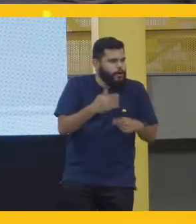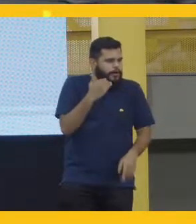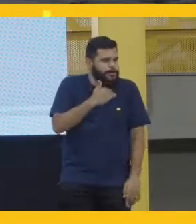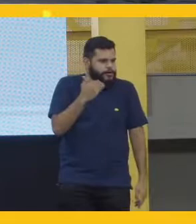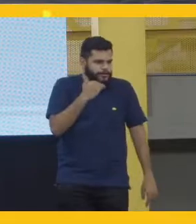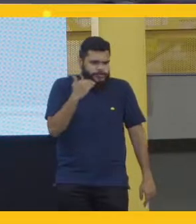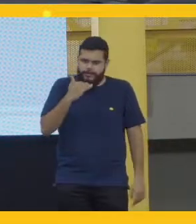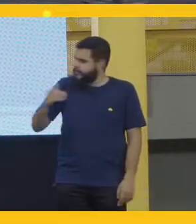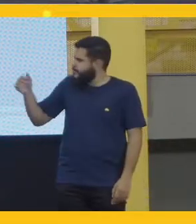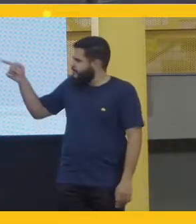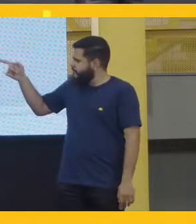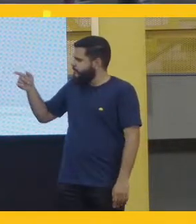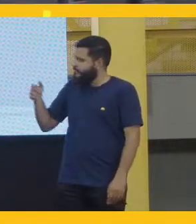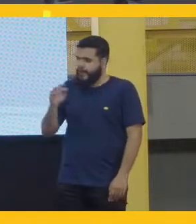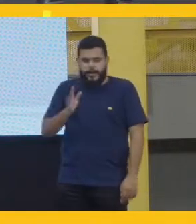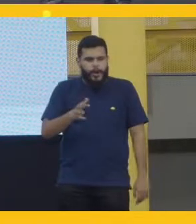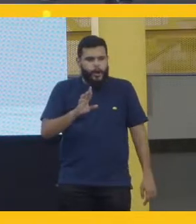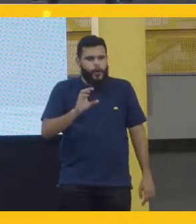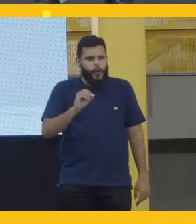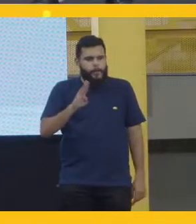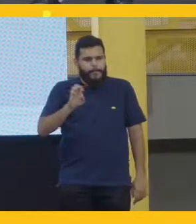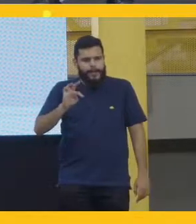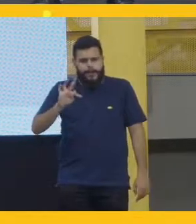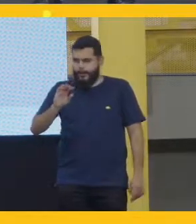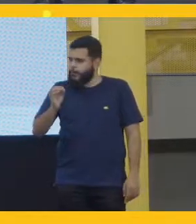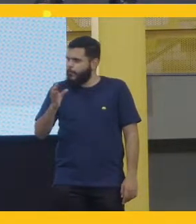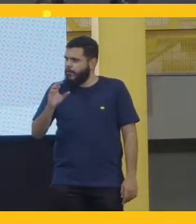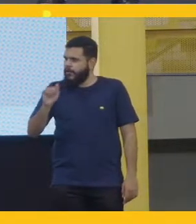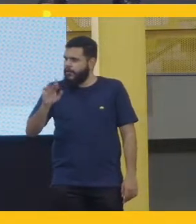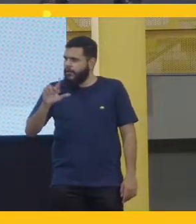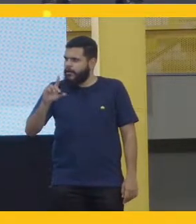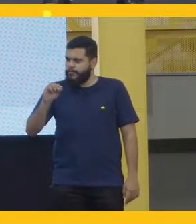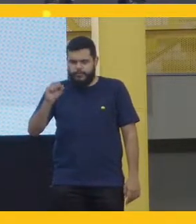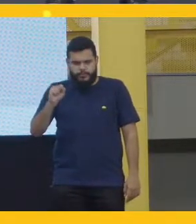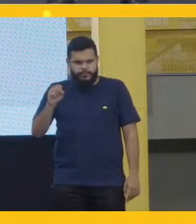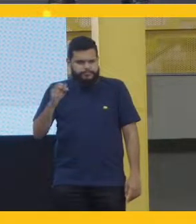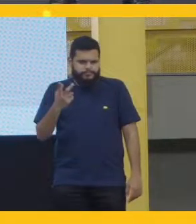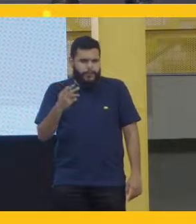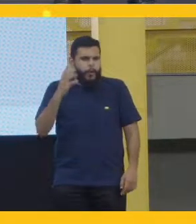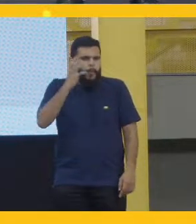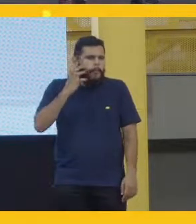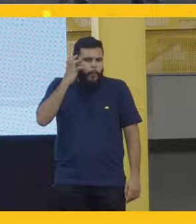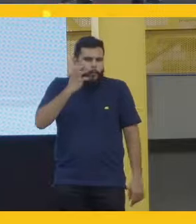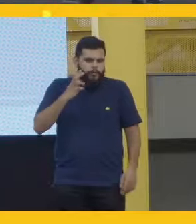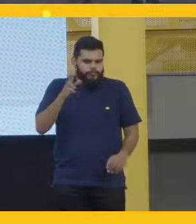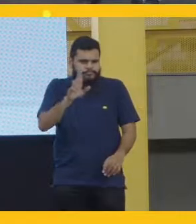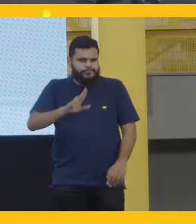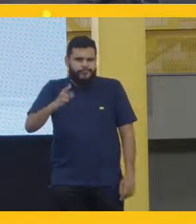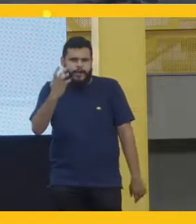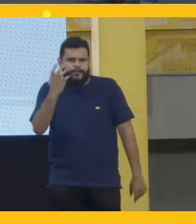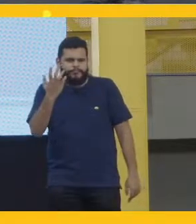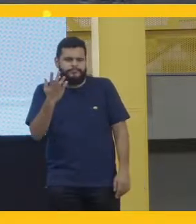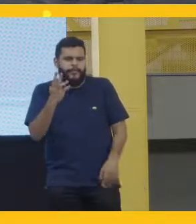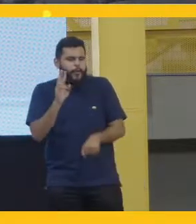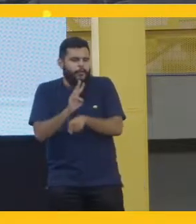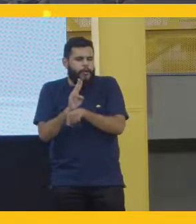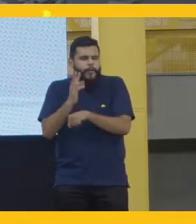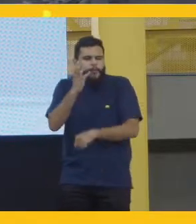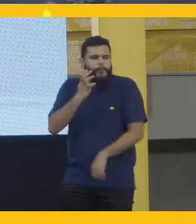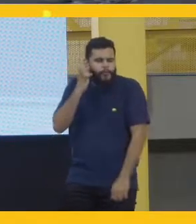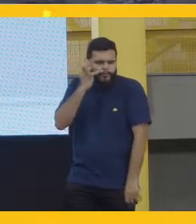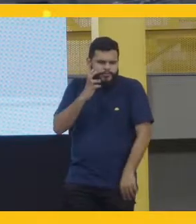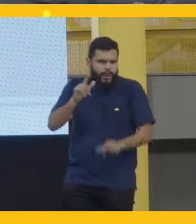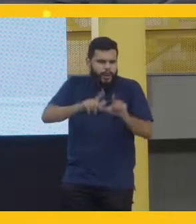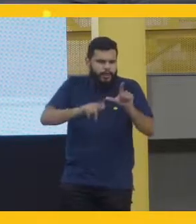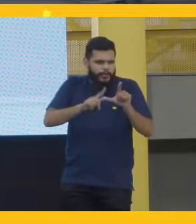Roberto Carlos, meu carro é vermelho e não uso espelho para me pentear. Você talvez não conheça essa música,